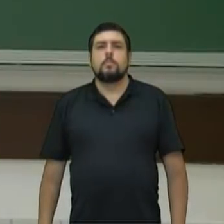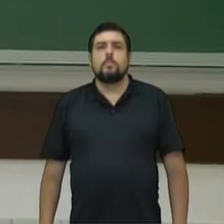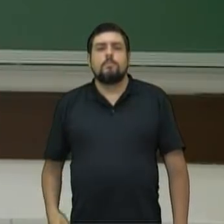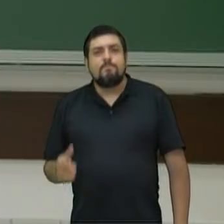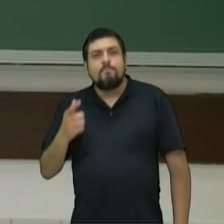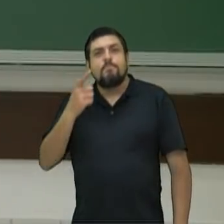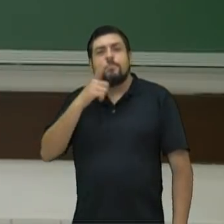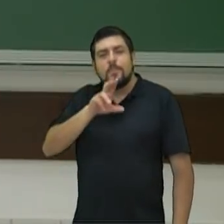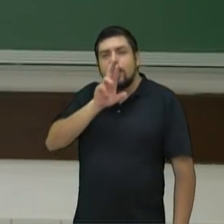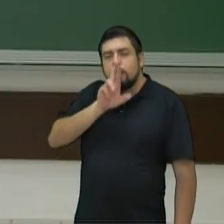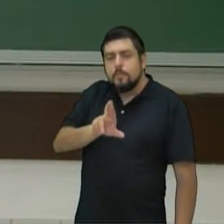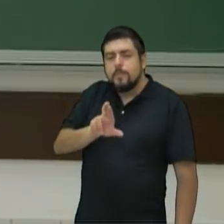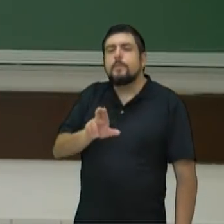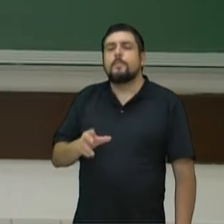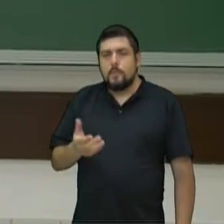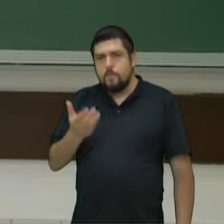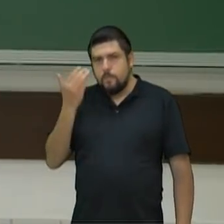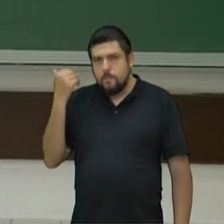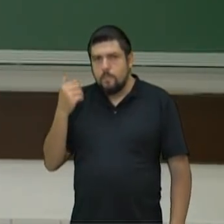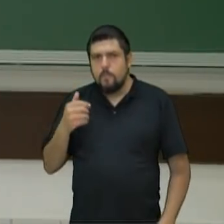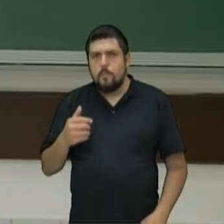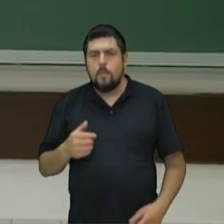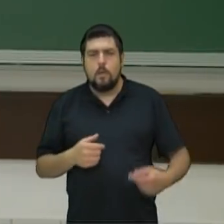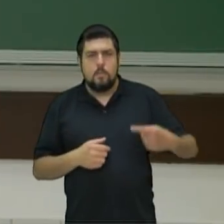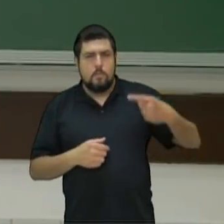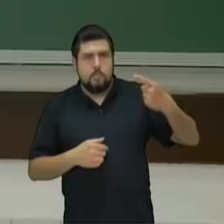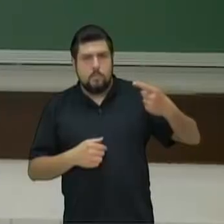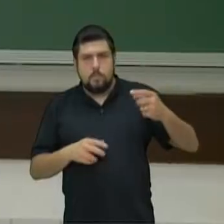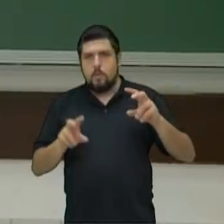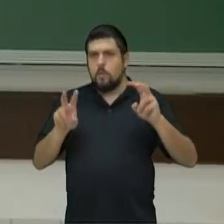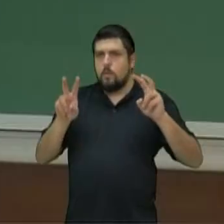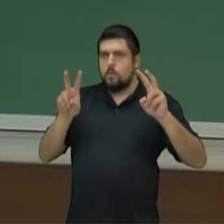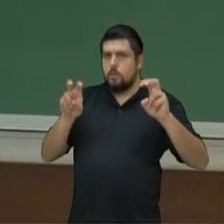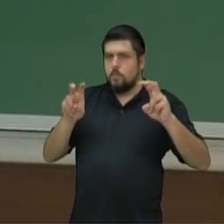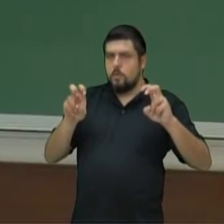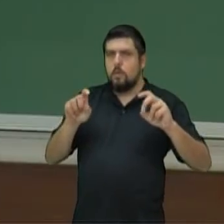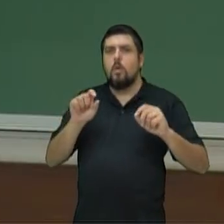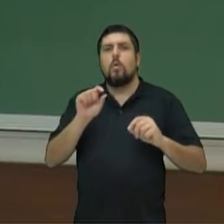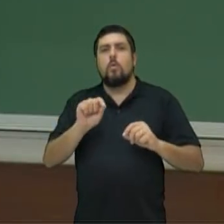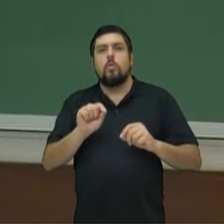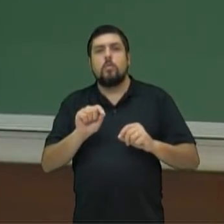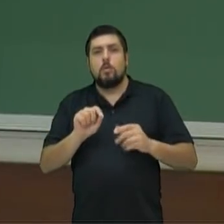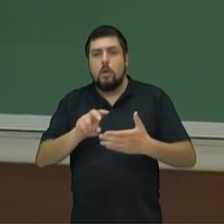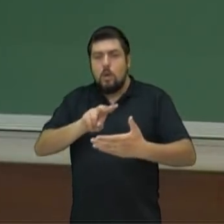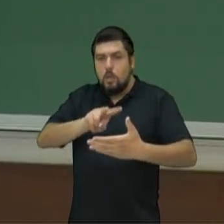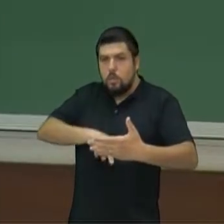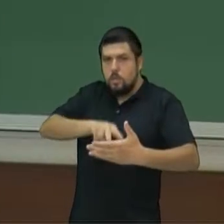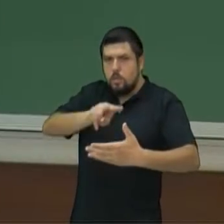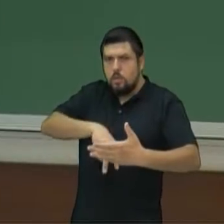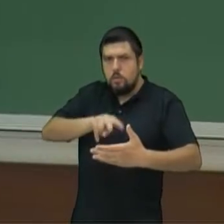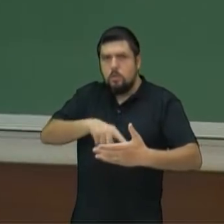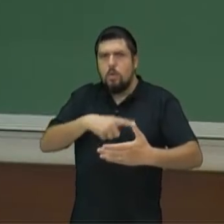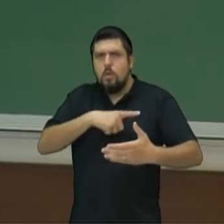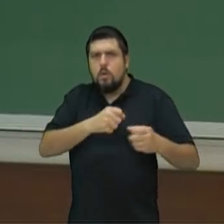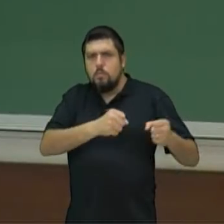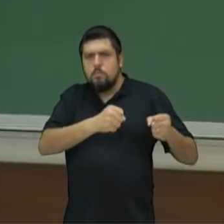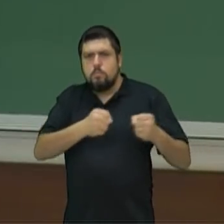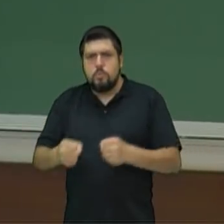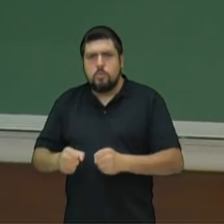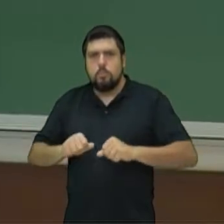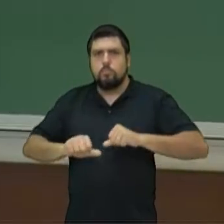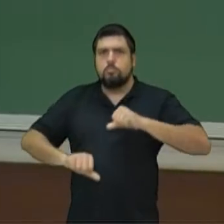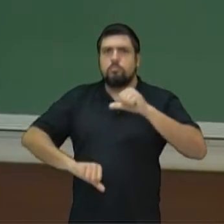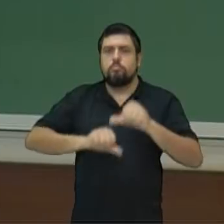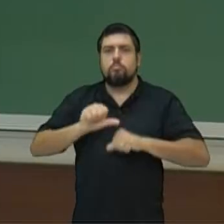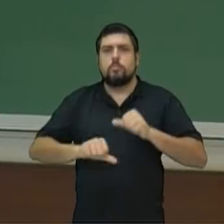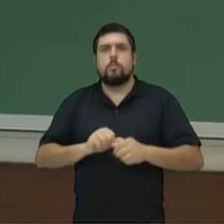Conseguiram, meus amigos? Vamos lá. Qual é a temática do texto? Eu falei para vocês, o poder de transformação da leitura. Esta é a temática, certo? Cuidado,